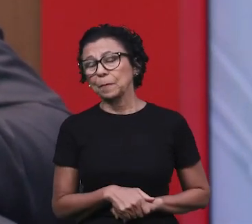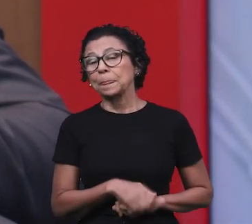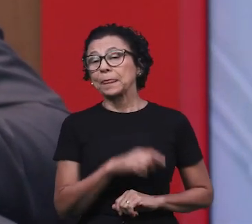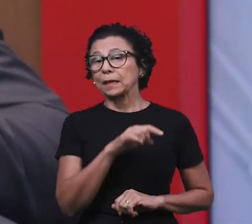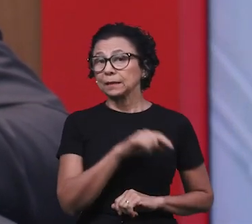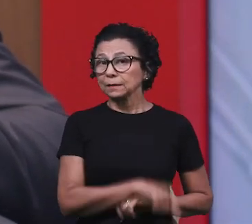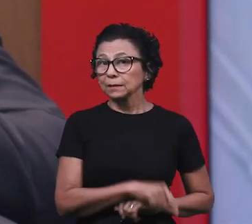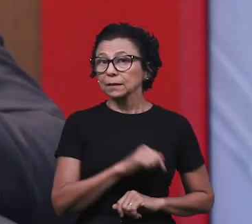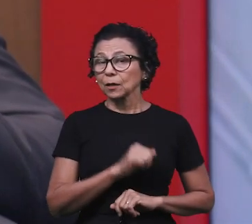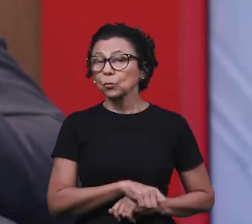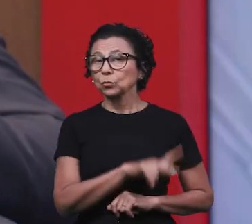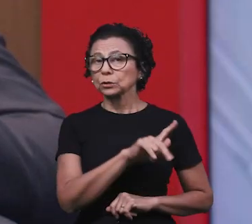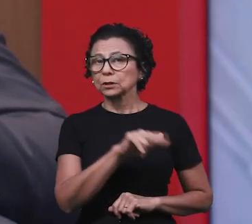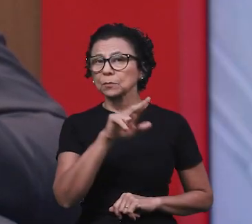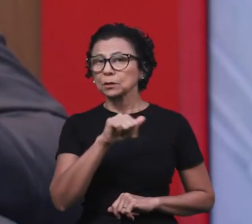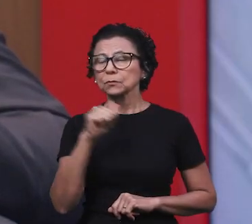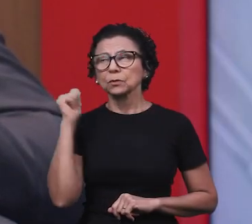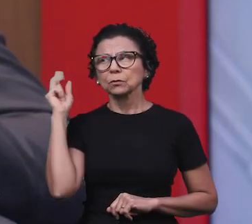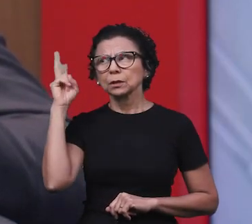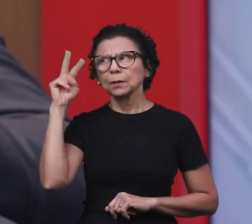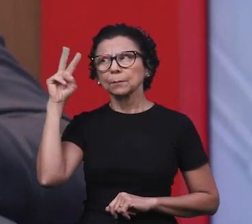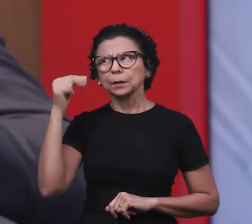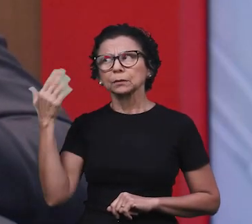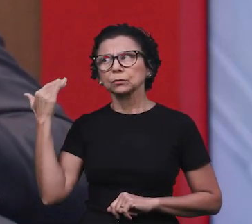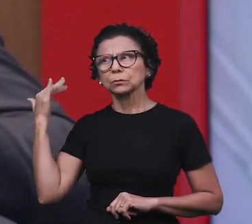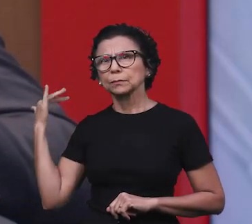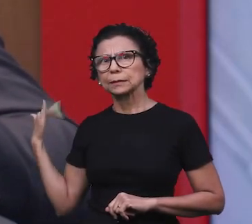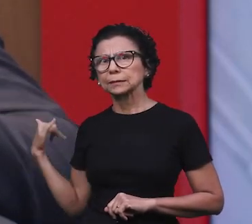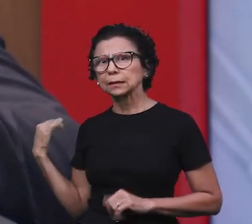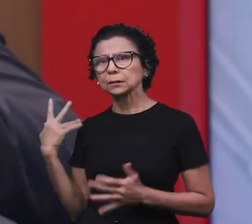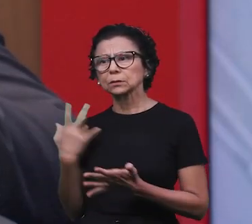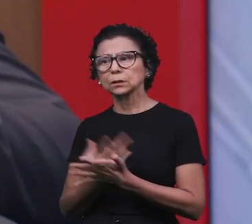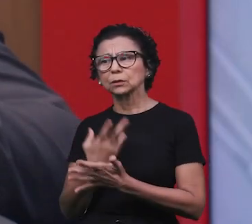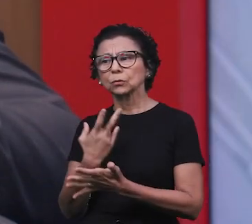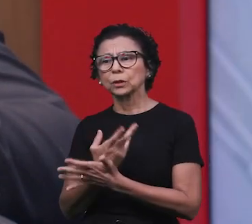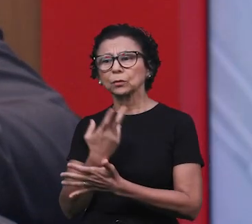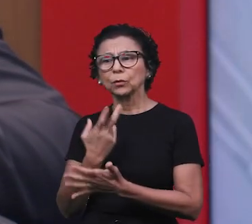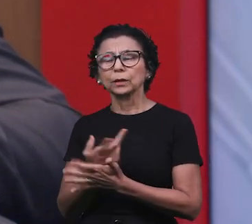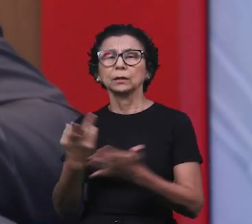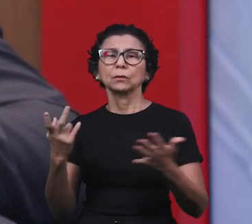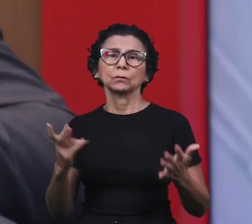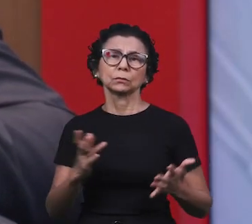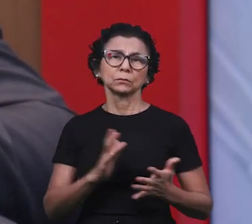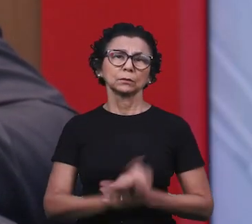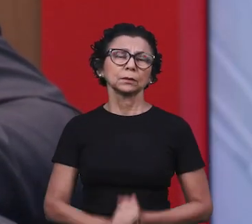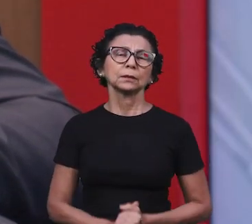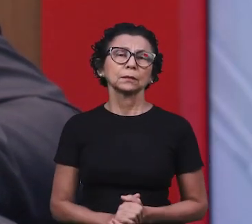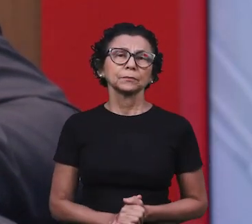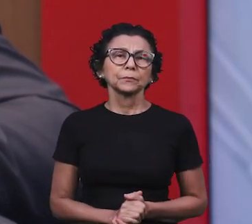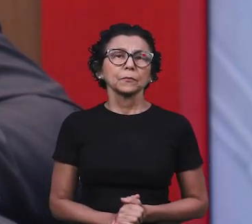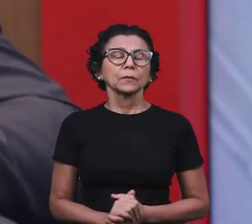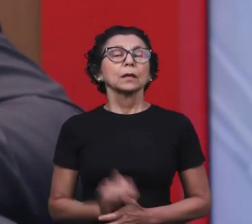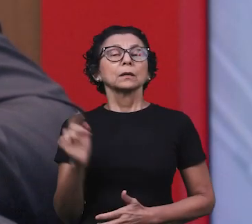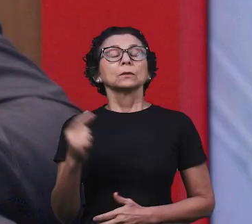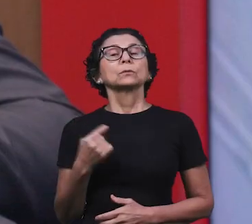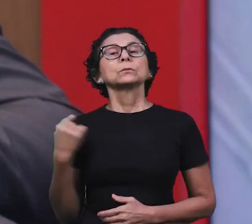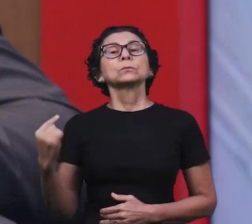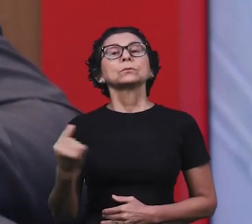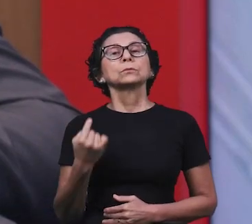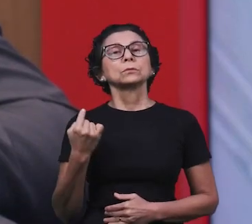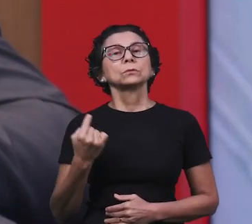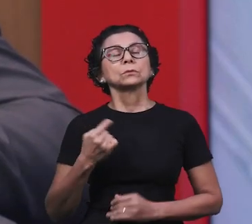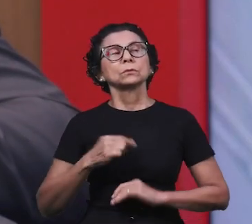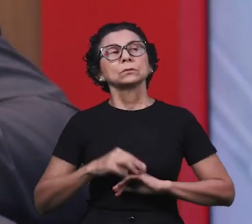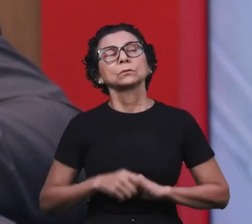o arrependimento. Eles vão reconhecendo as próprias falhas. E é isto que a comunhão faz conosco. Quando